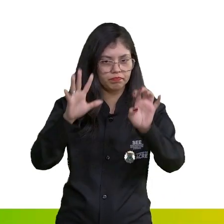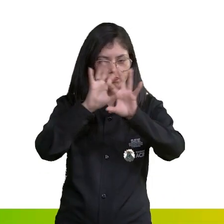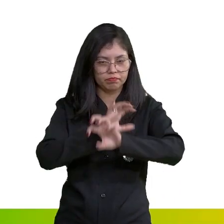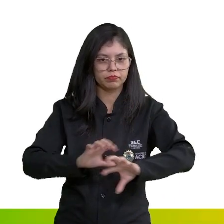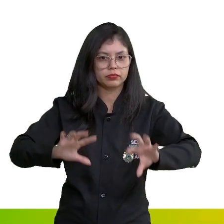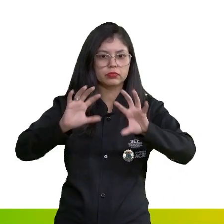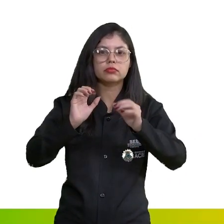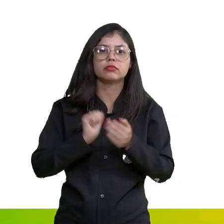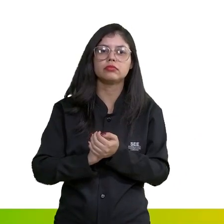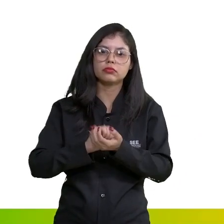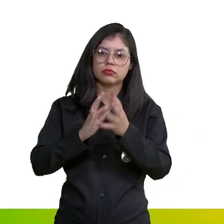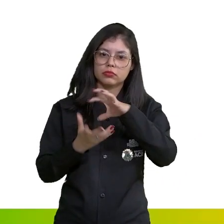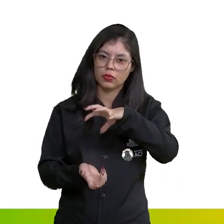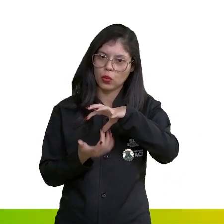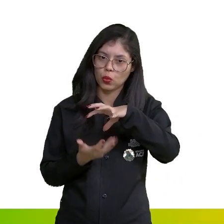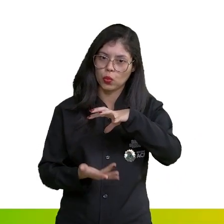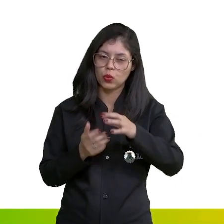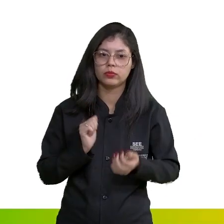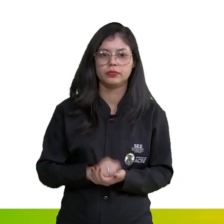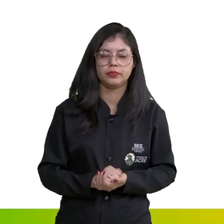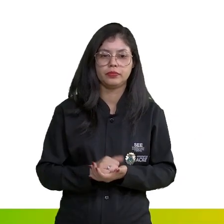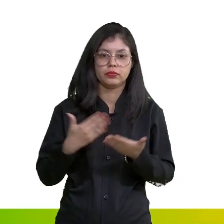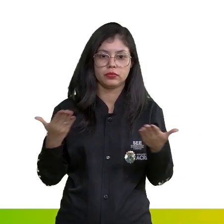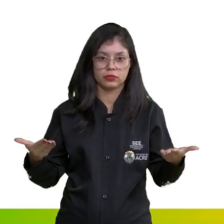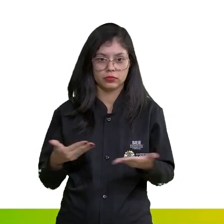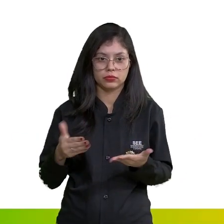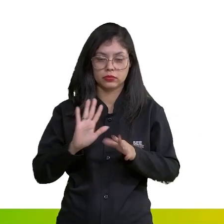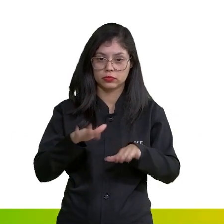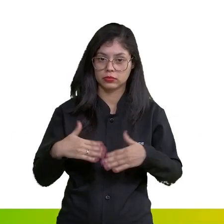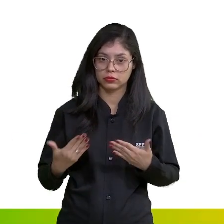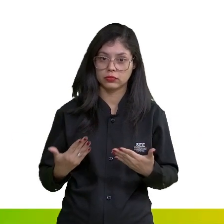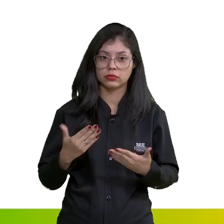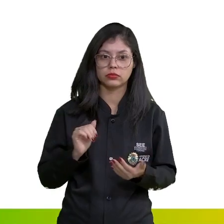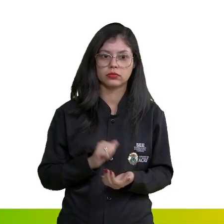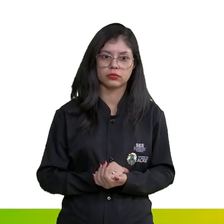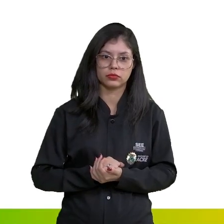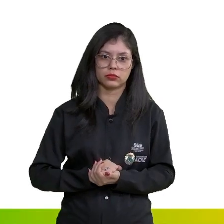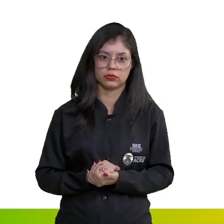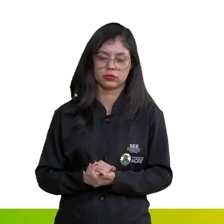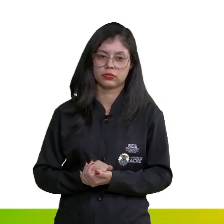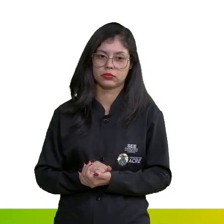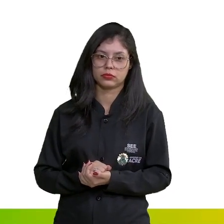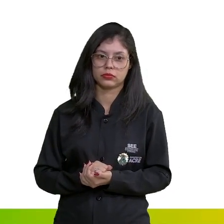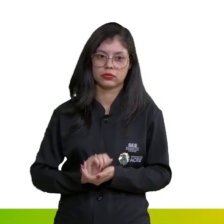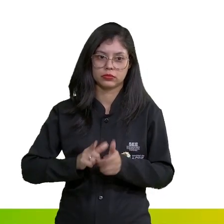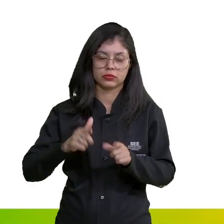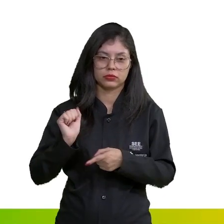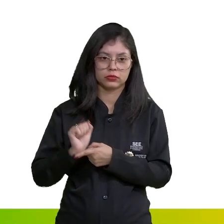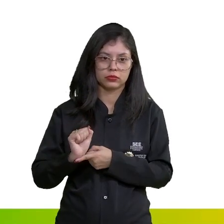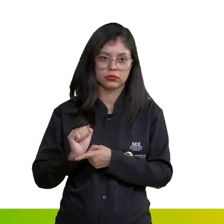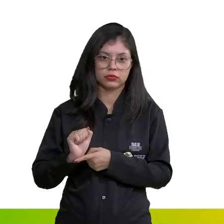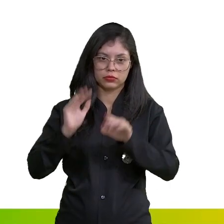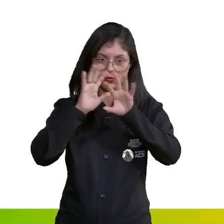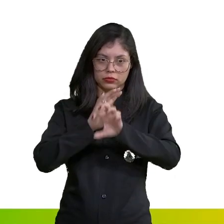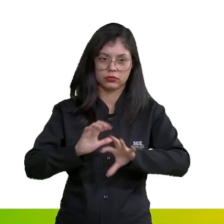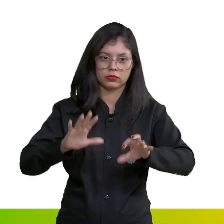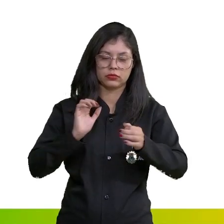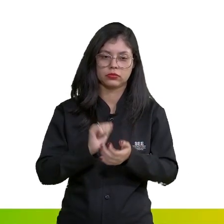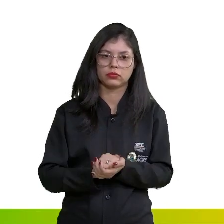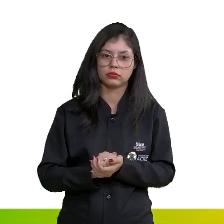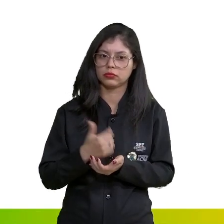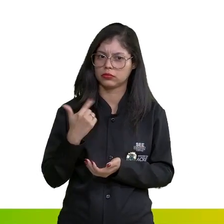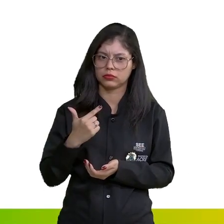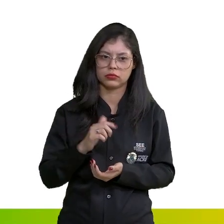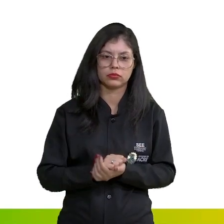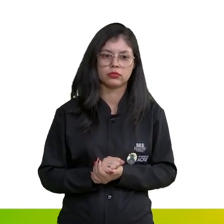que não indicam um dos gases do efeito estufa. Qual dessas alternativas aí não é um gás? Alternativa A, gás carbônico, já me fala que é gás, então não